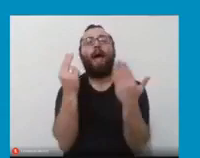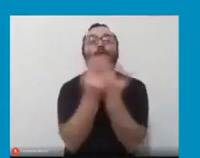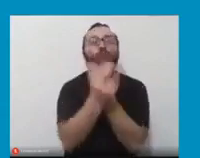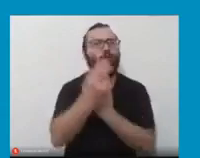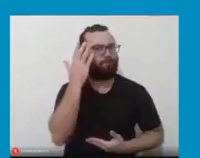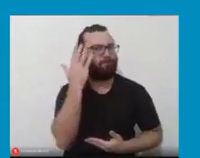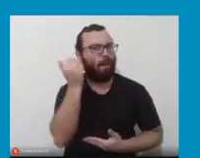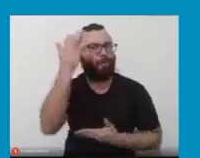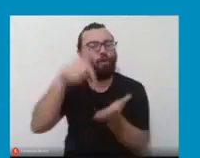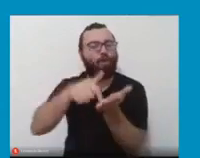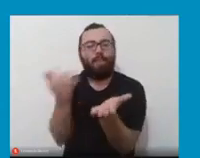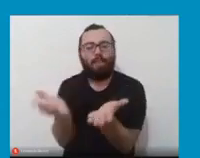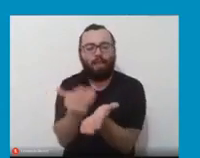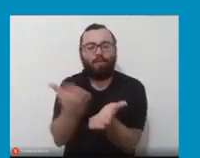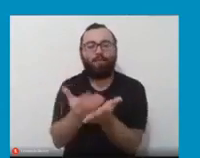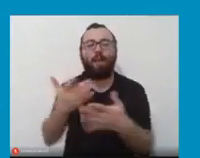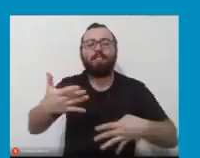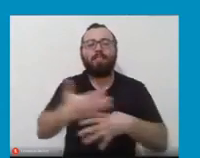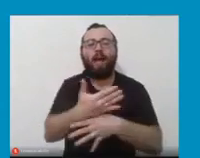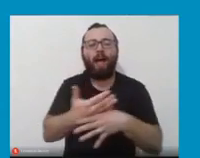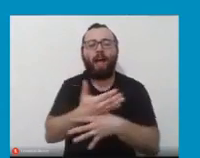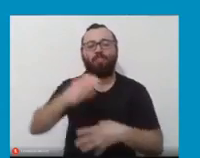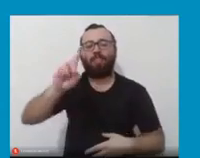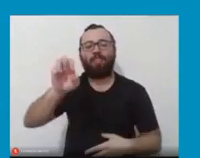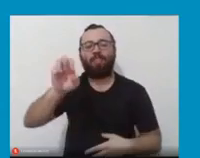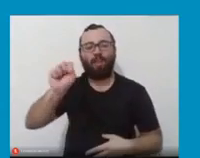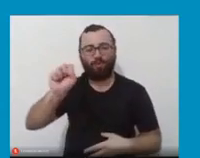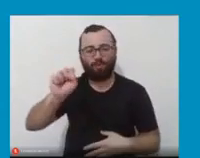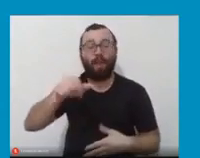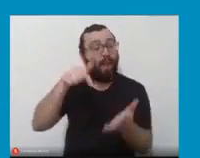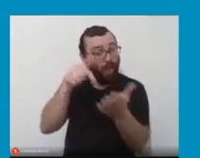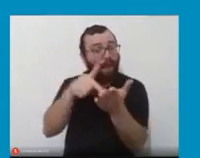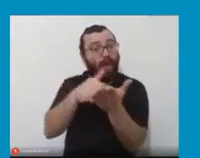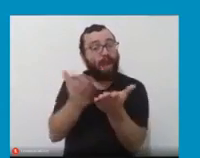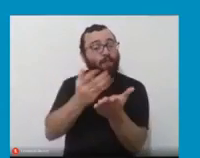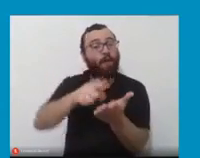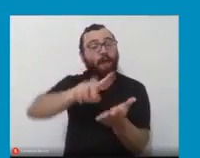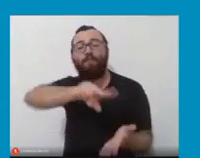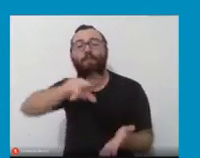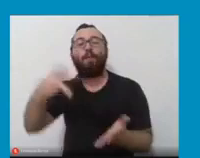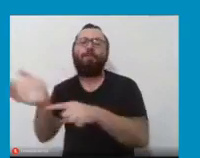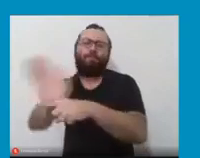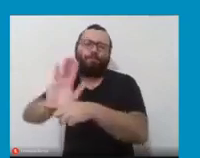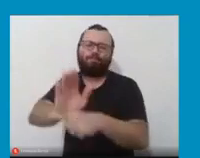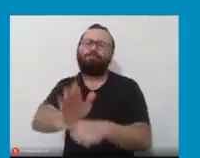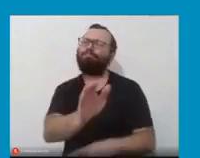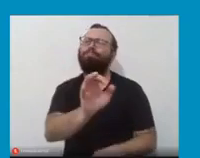famoso romance Cidade de Deus, transformado num filme que todos já